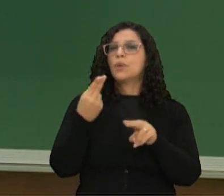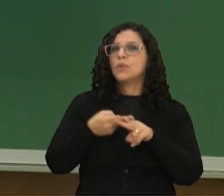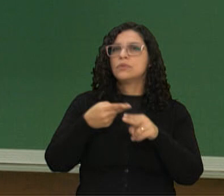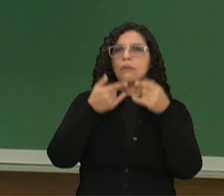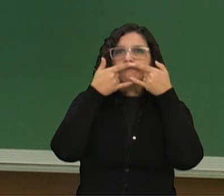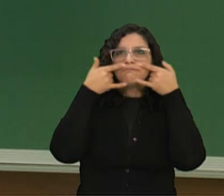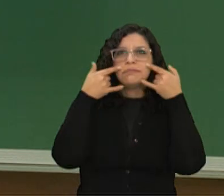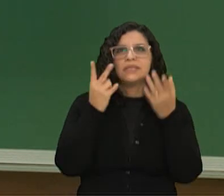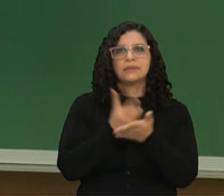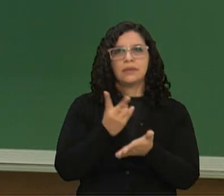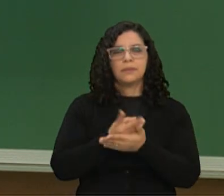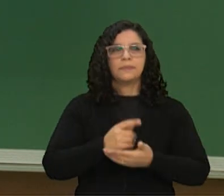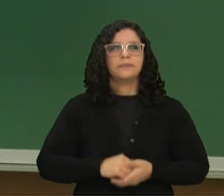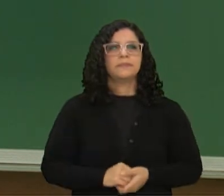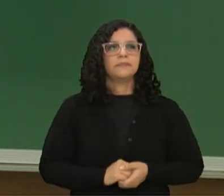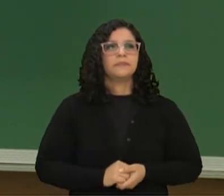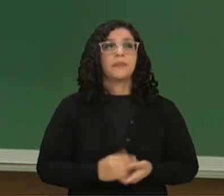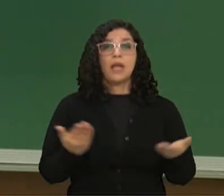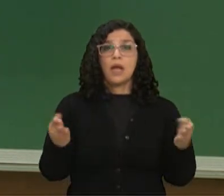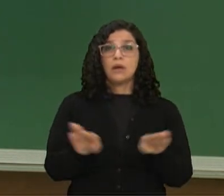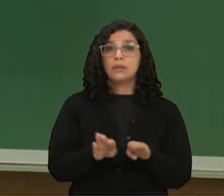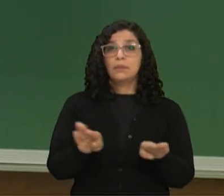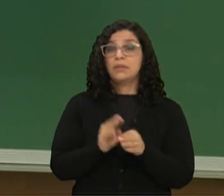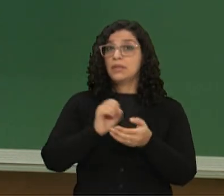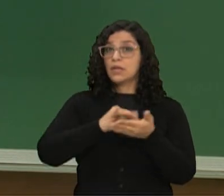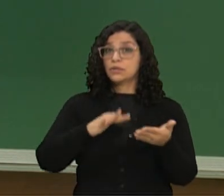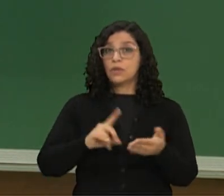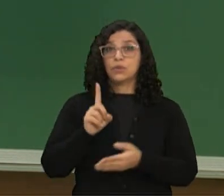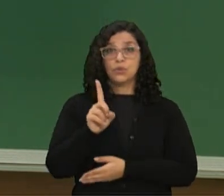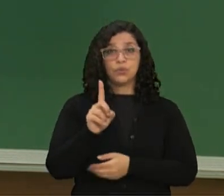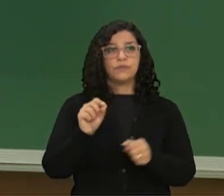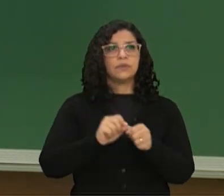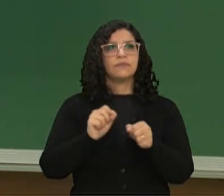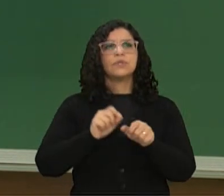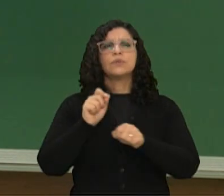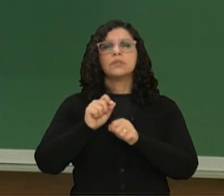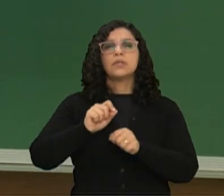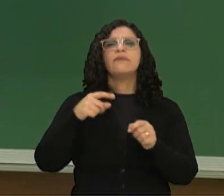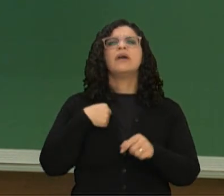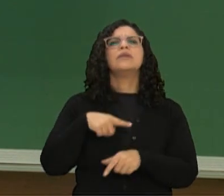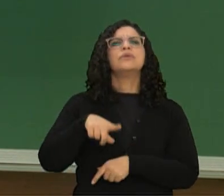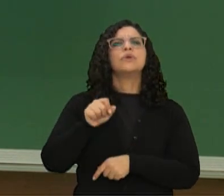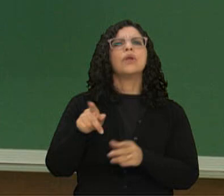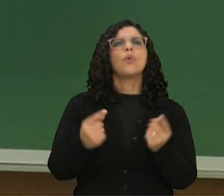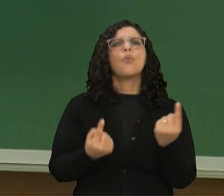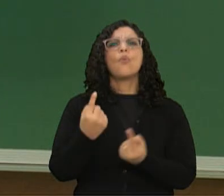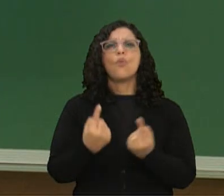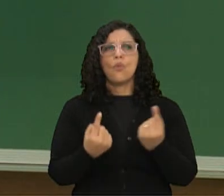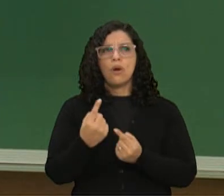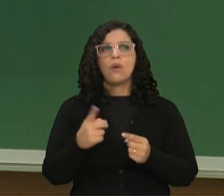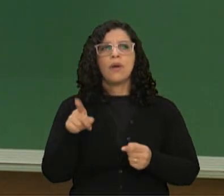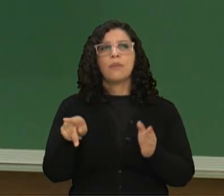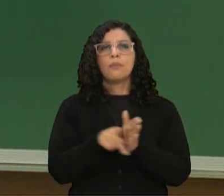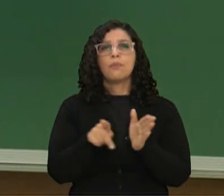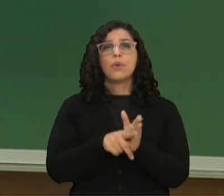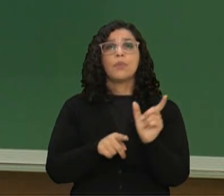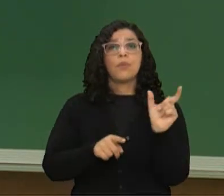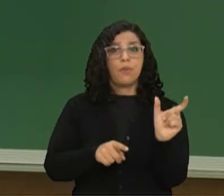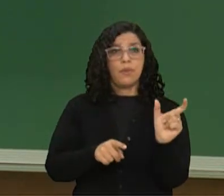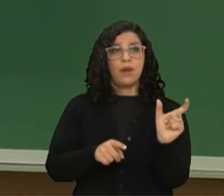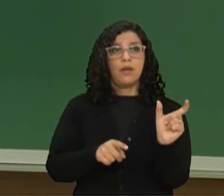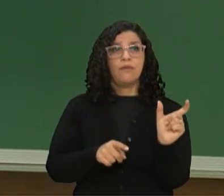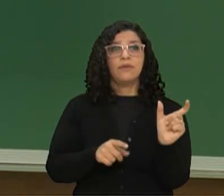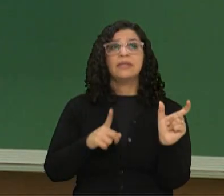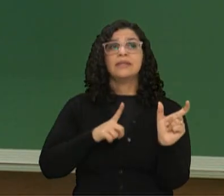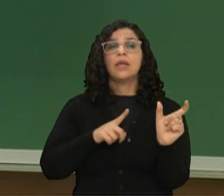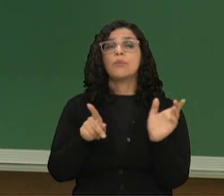rosto. Então, aqui atividade 1, vocês vão marcar para mim qual é a palavrinha